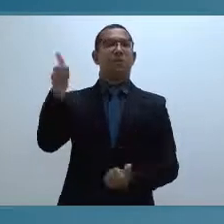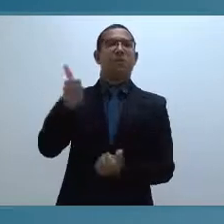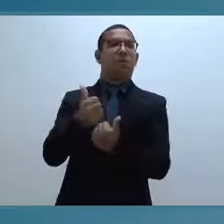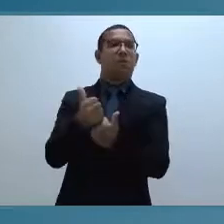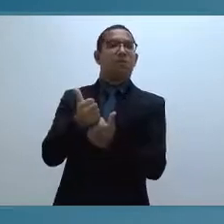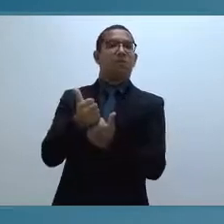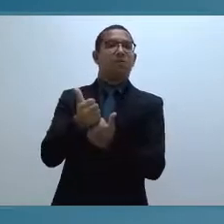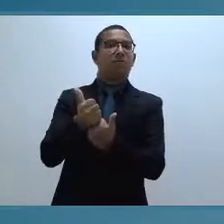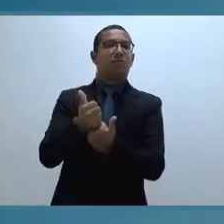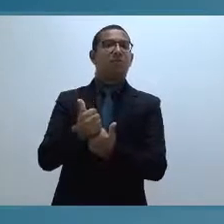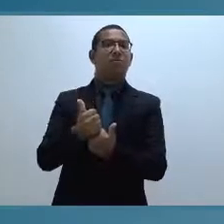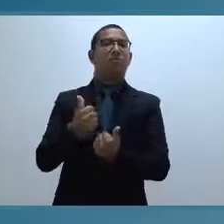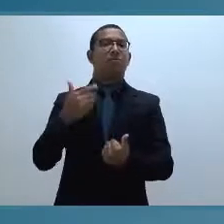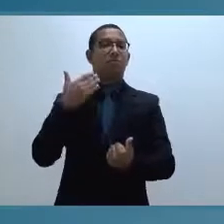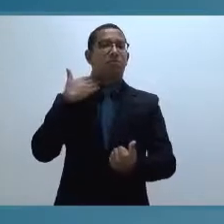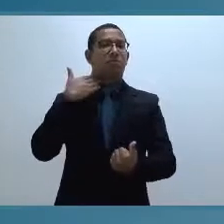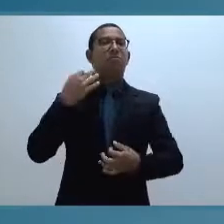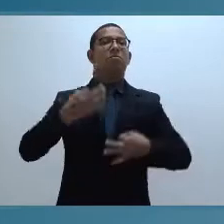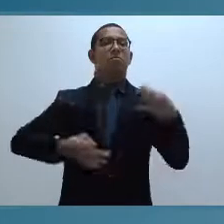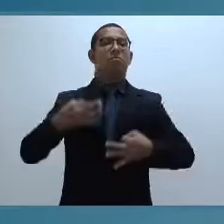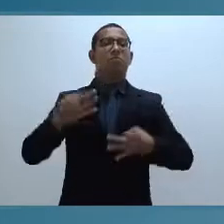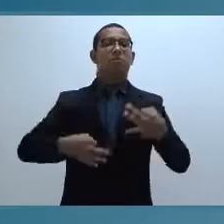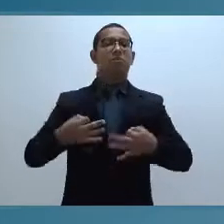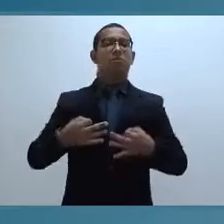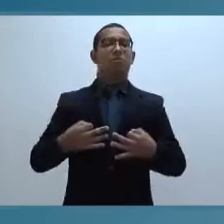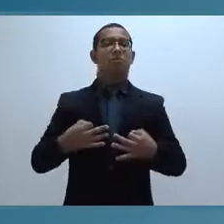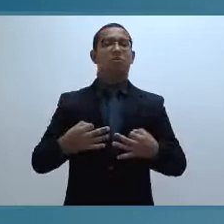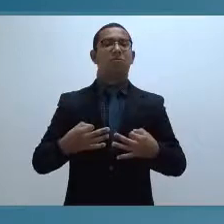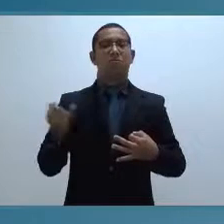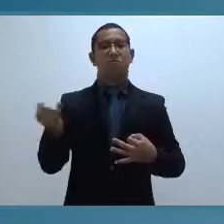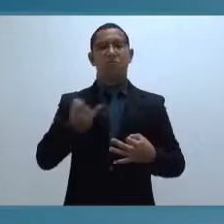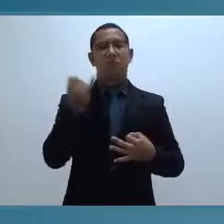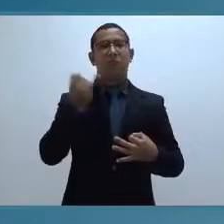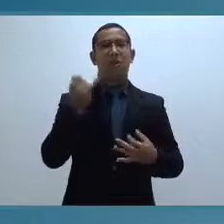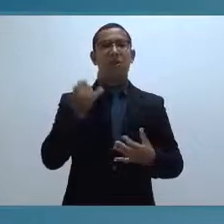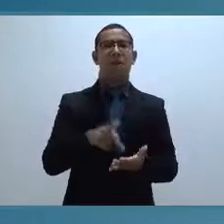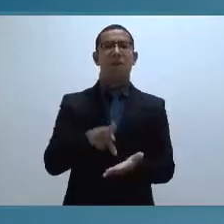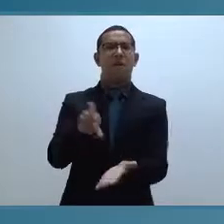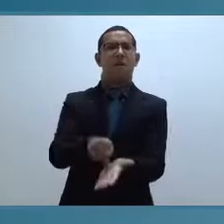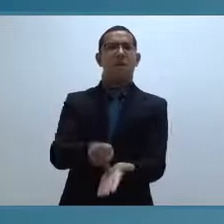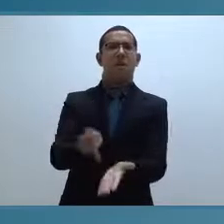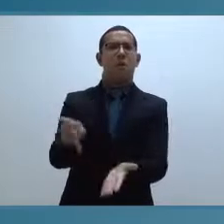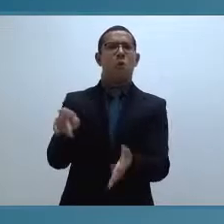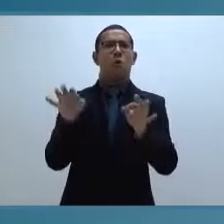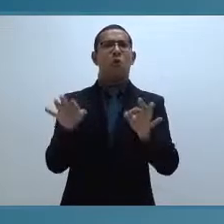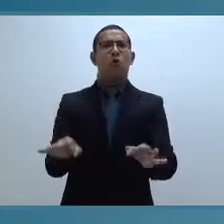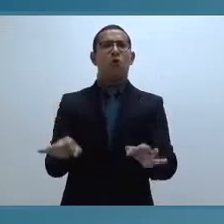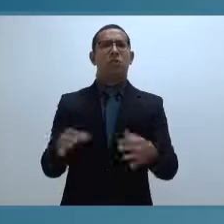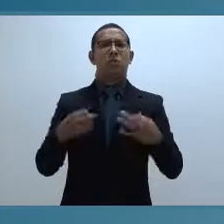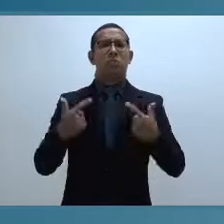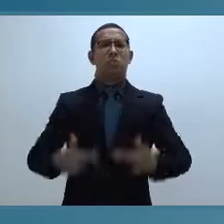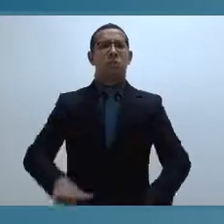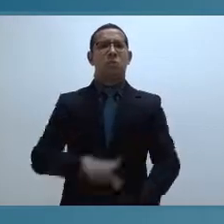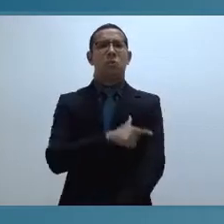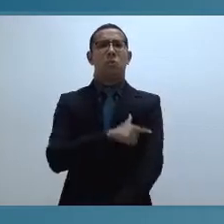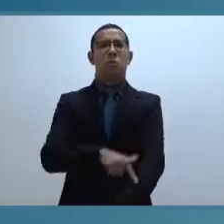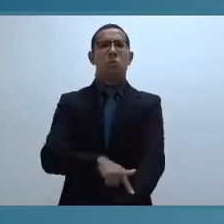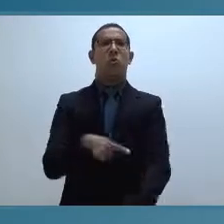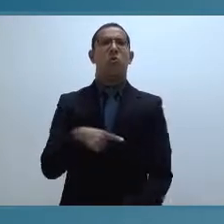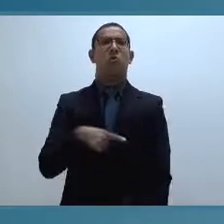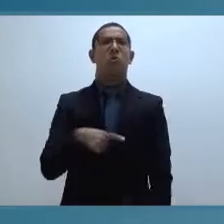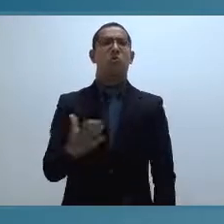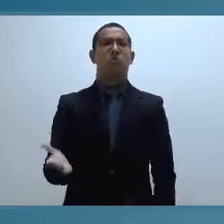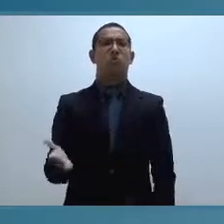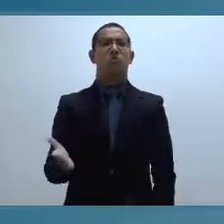que o juiz sonado vem em figura do julgador verdadeiro e legítimo exemplo de conduta a ser seguida.